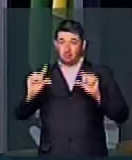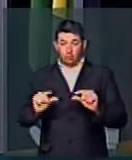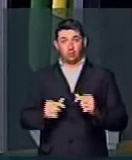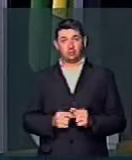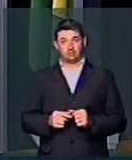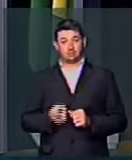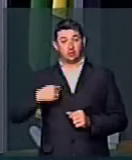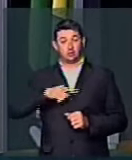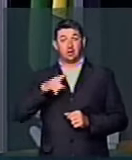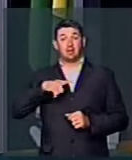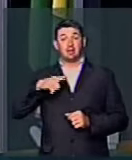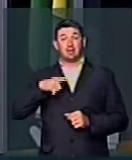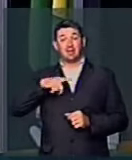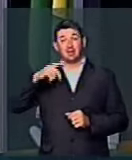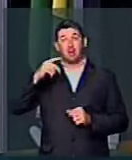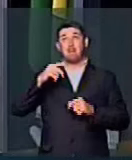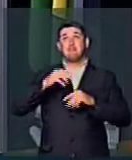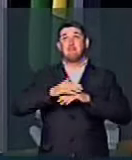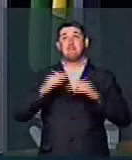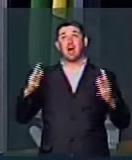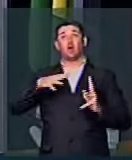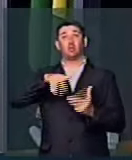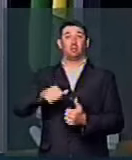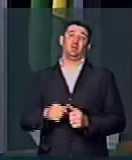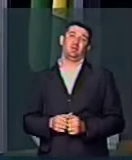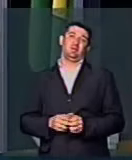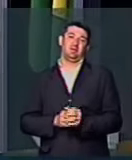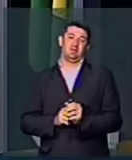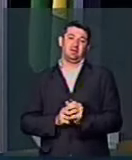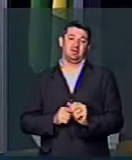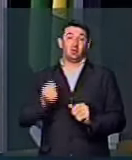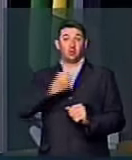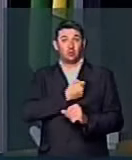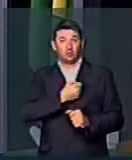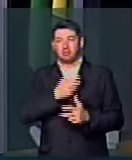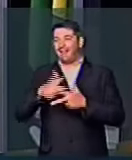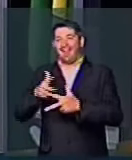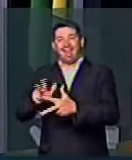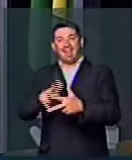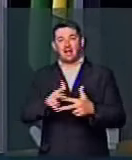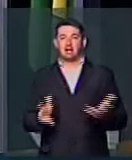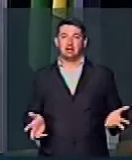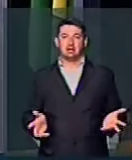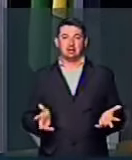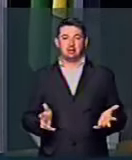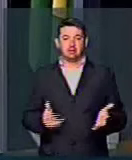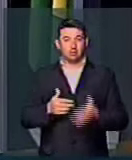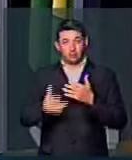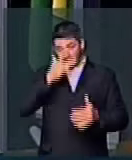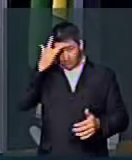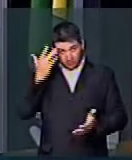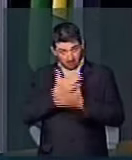nós temos um dos maiores índices de mortes por 100.000 habitantes do mundo. Ou seja, números maquiados. Cada um que pede